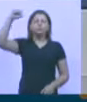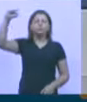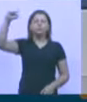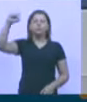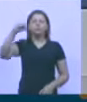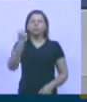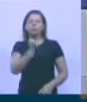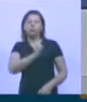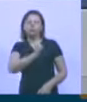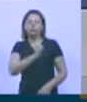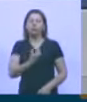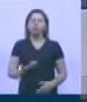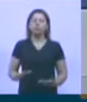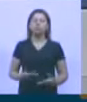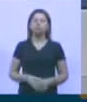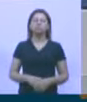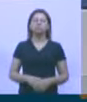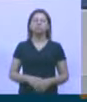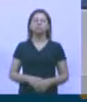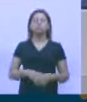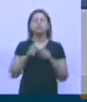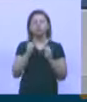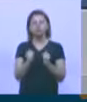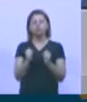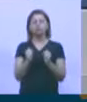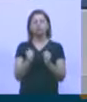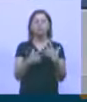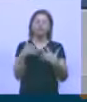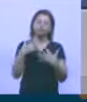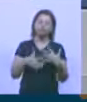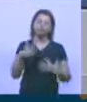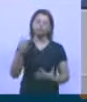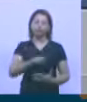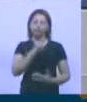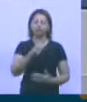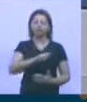one's person's life even today. Isso pode afetar a vida